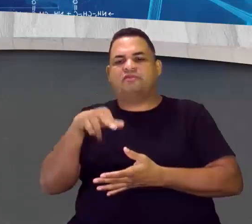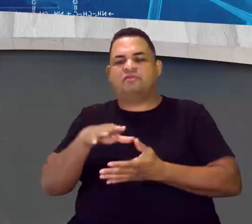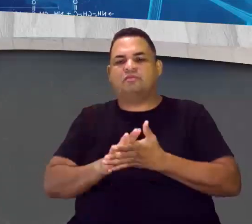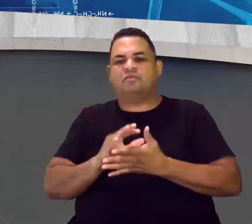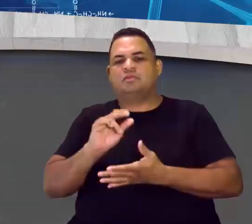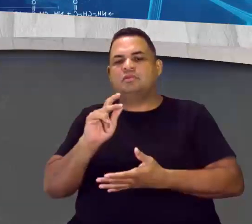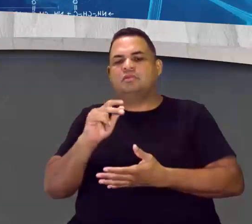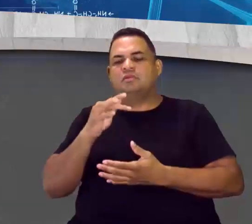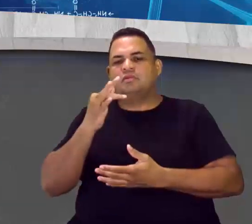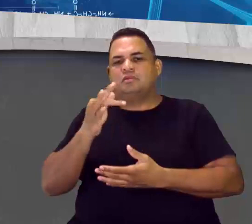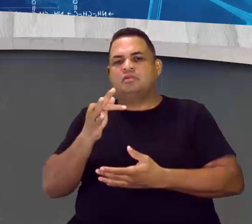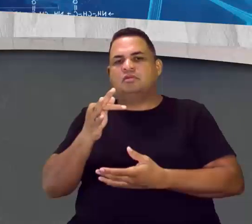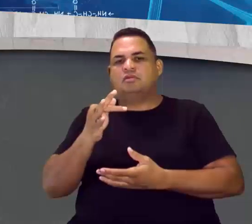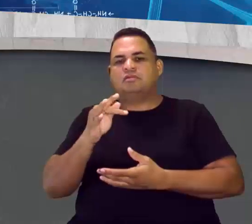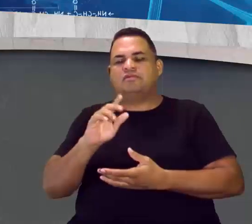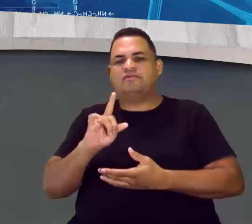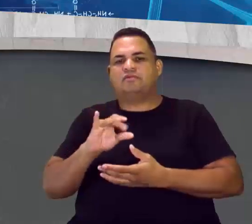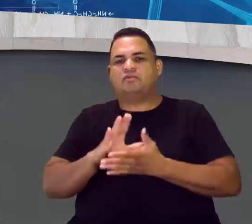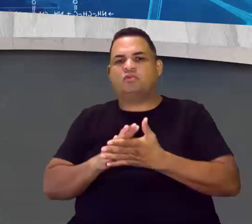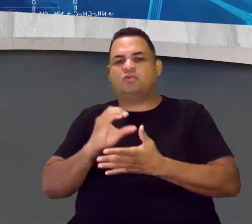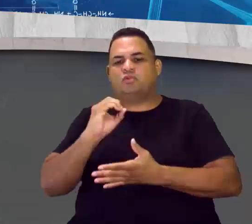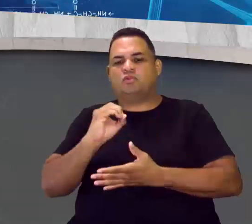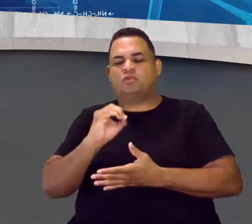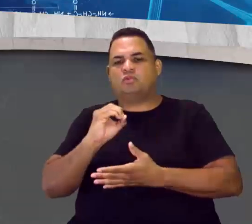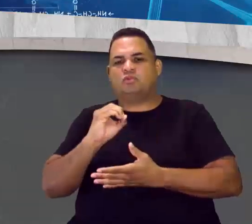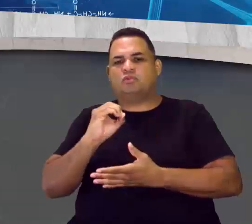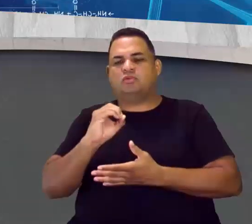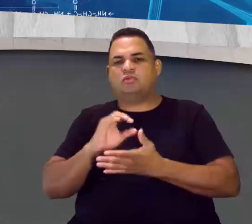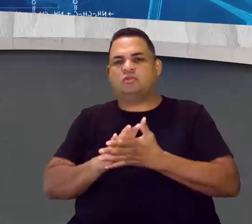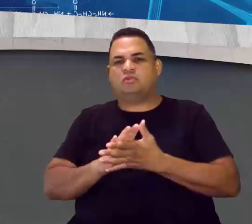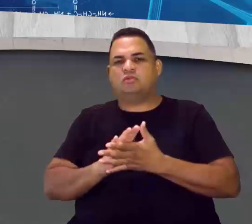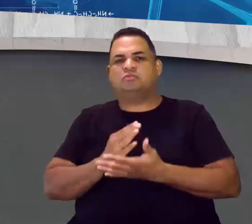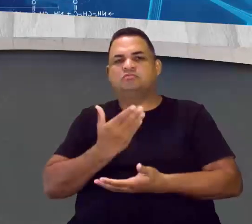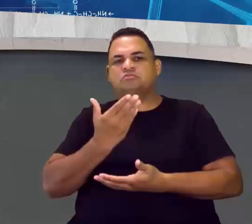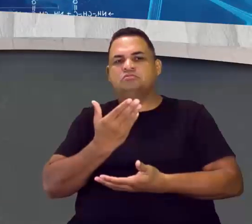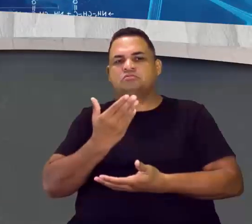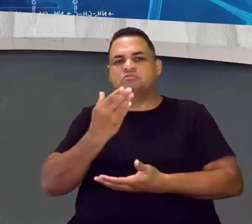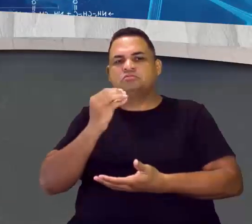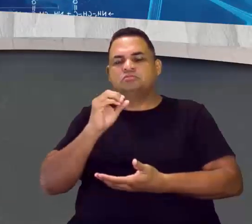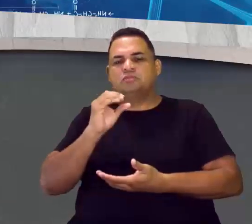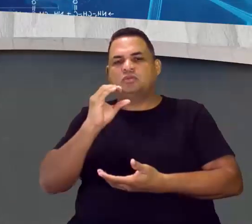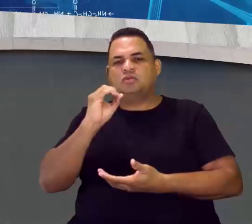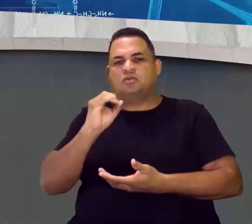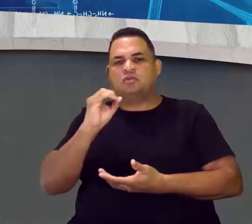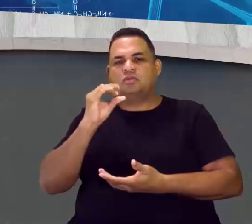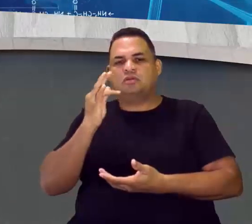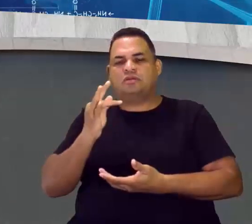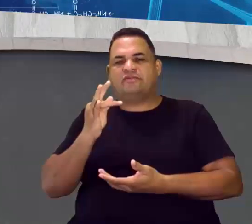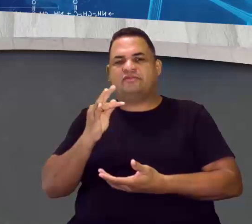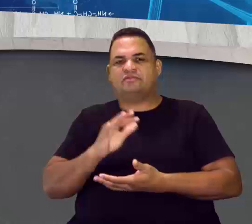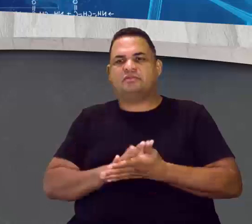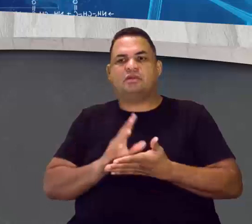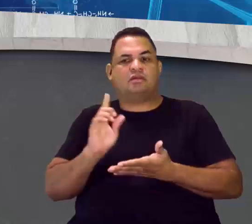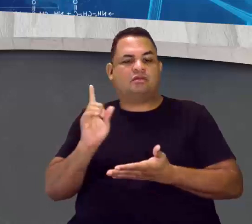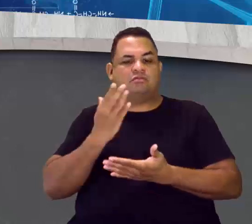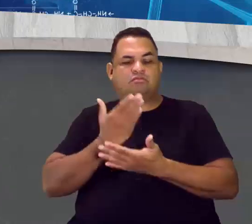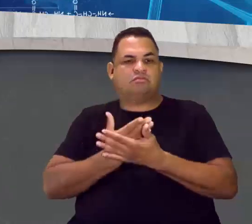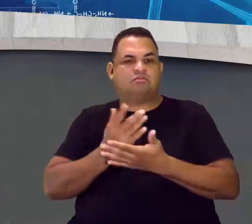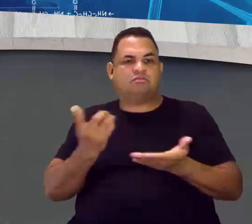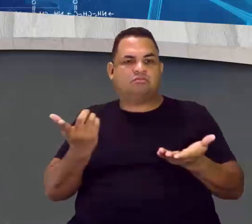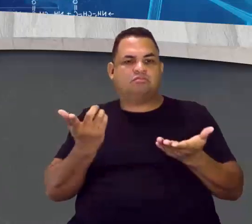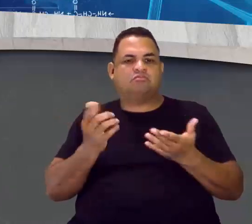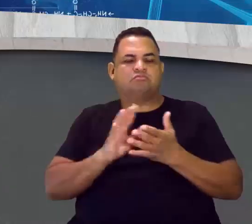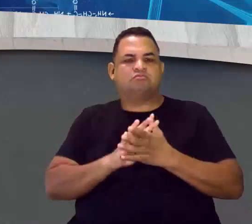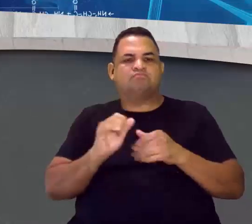é flúor, o O é oxigênio e o N é nitrogênio. Não é isso mesmo, professor? É isso mesmo. E a aula não acabou, tá, pessoal? Agora